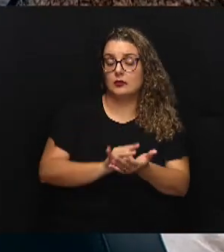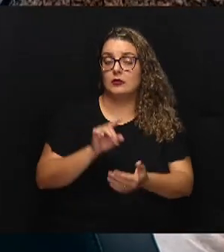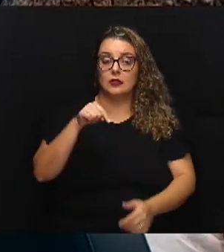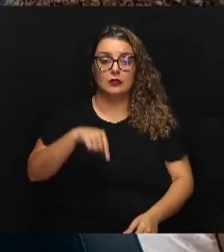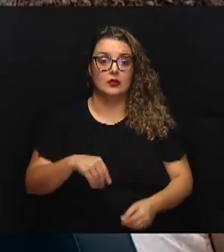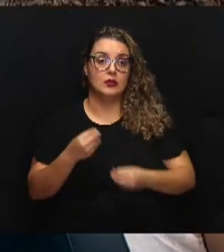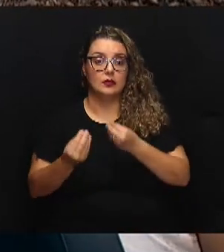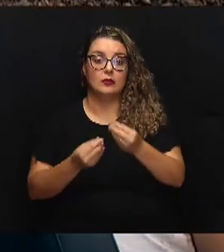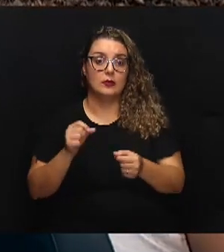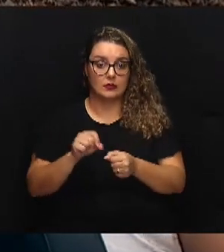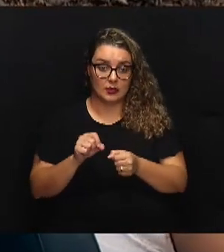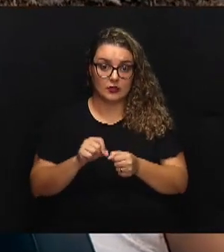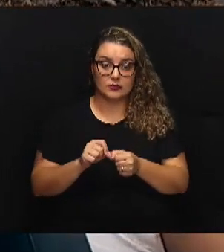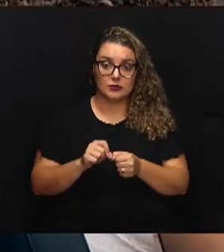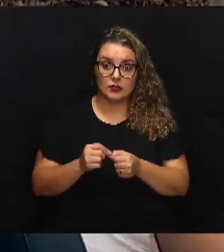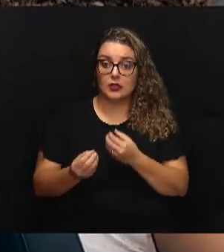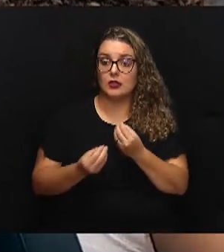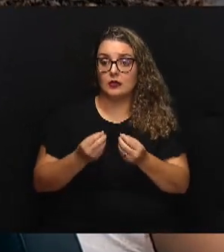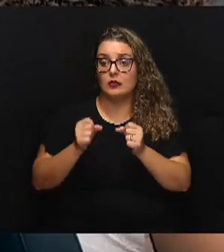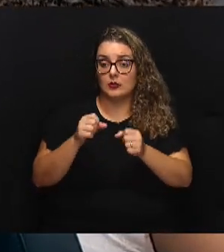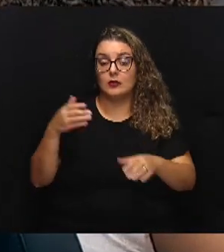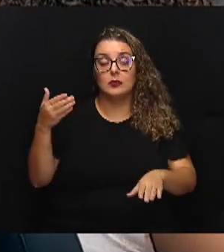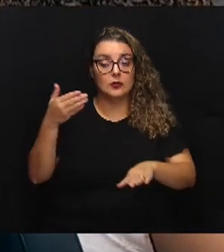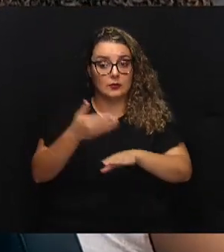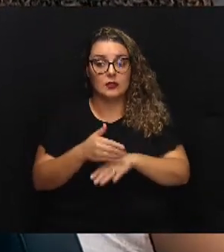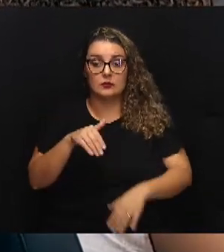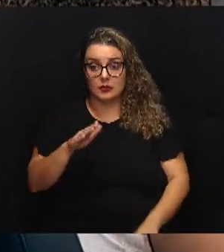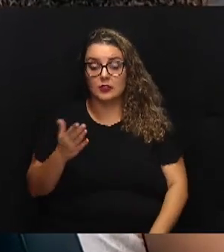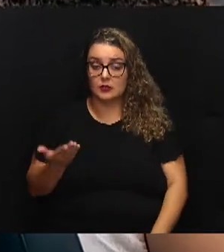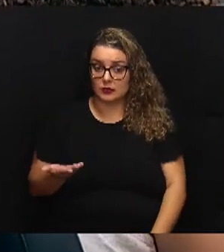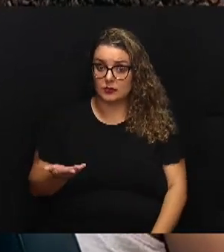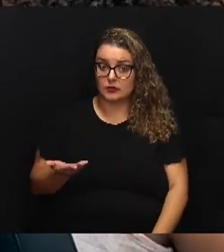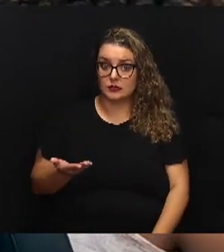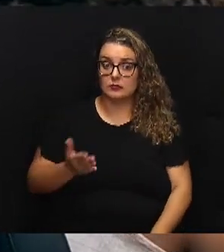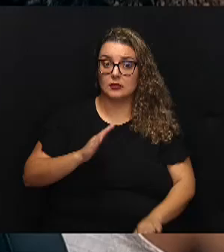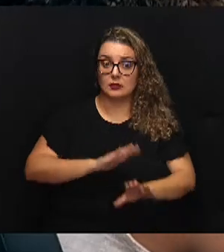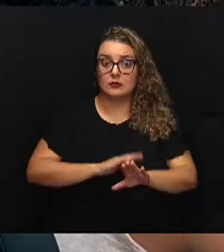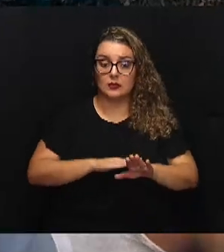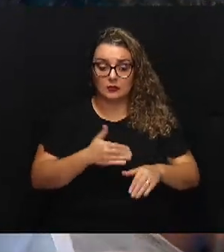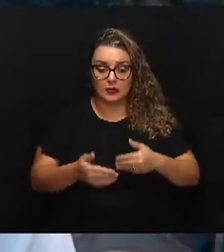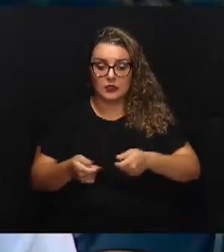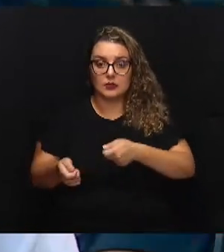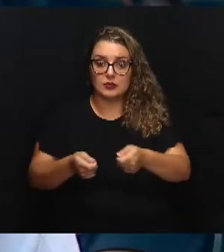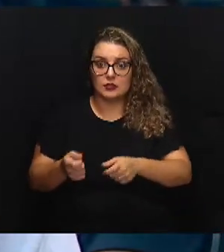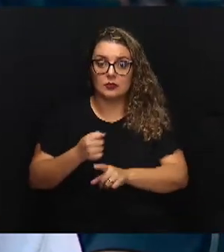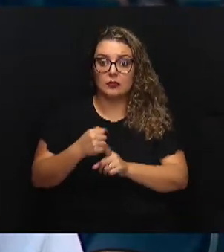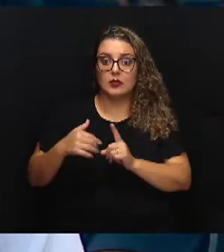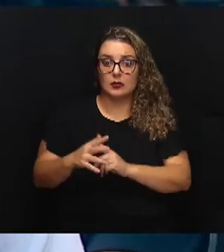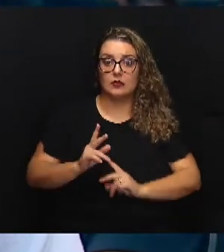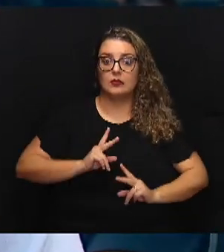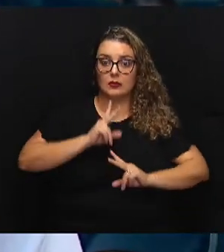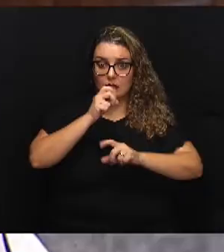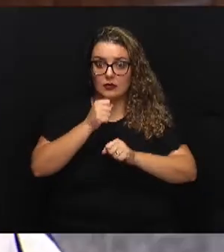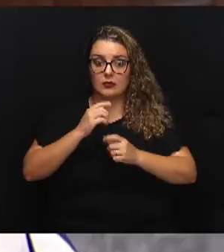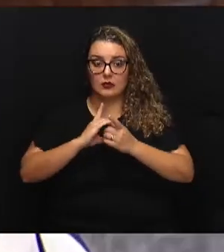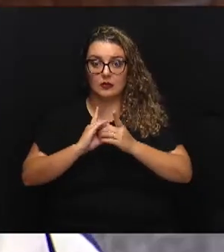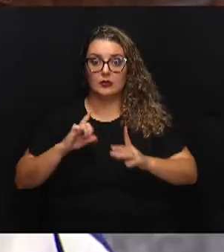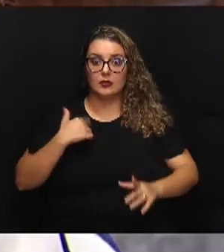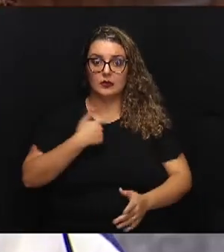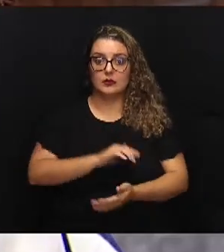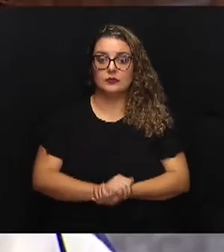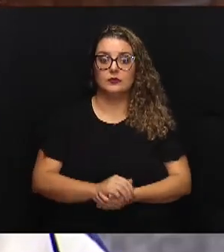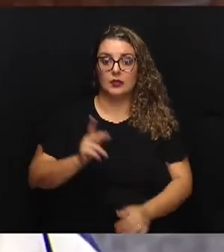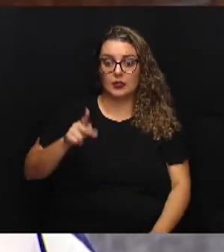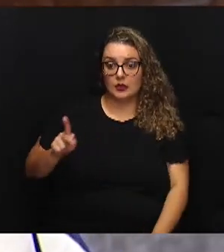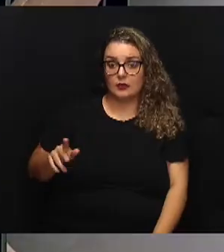é feito e justamente como elas podem participar mais, né, para exercer esse controle social, né, para fortalecer a nossa democracia. A